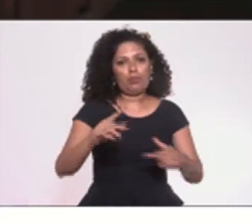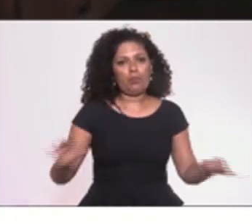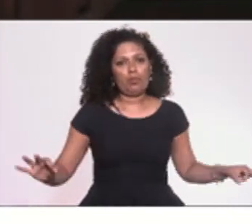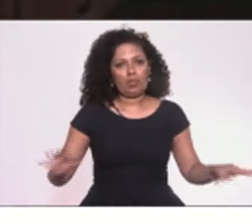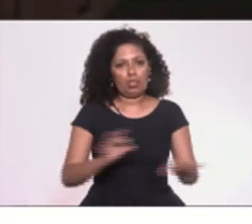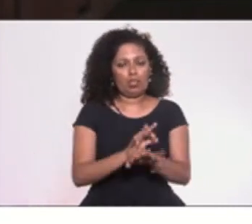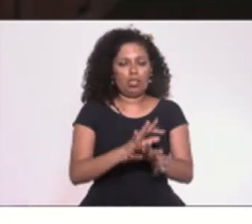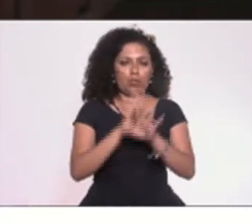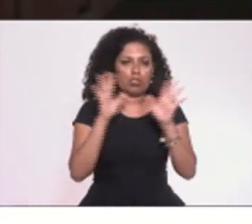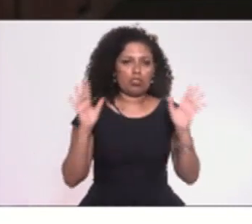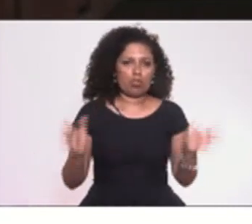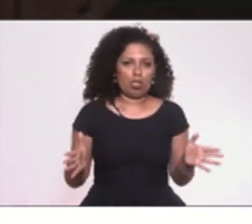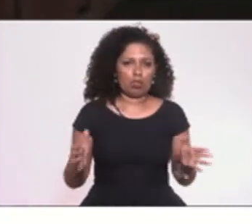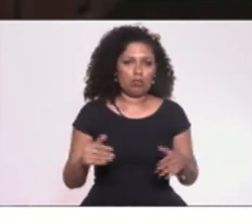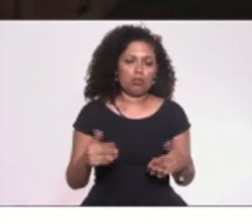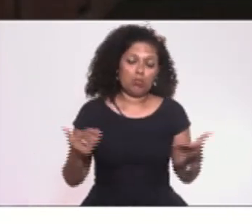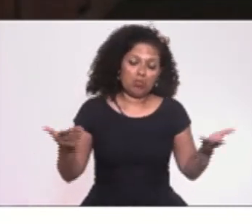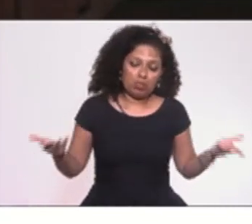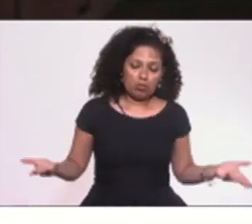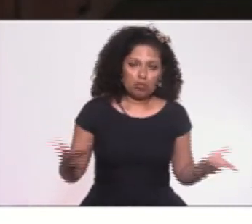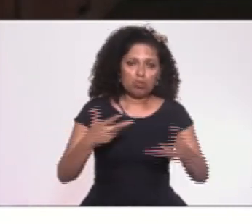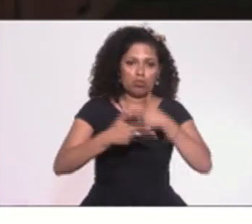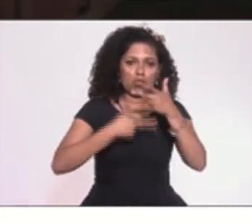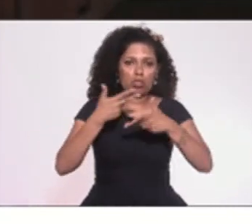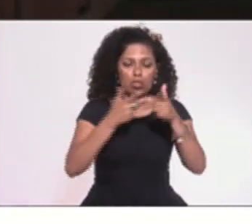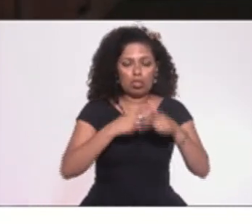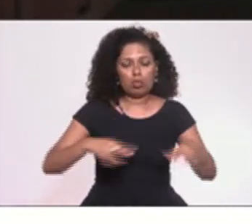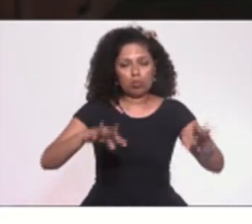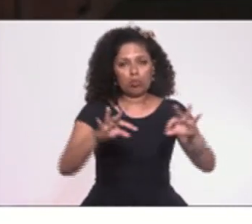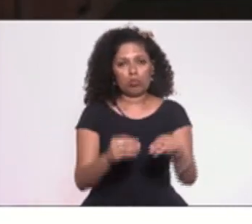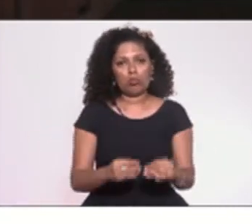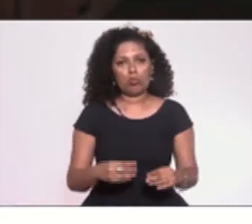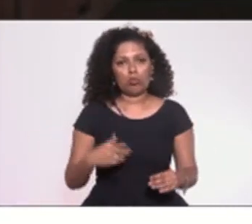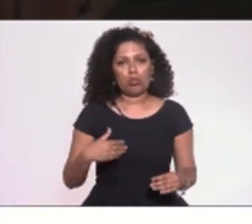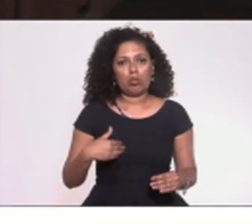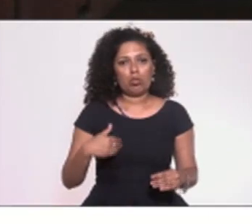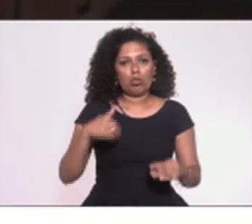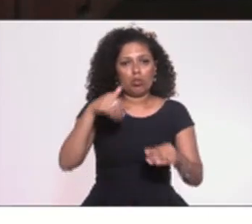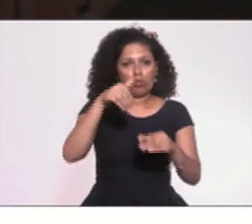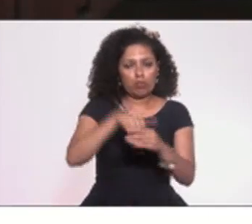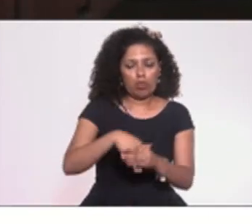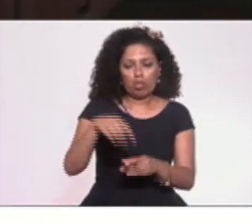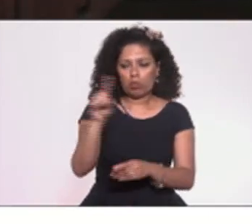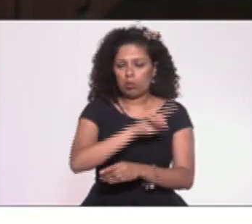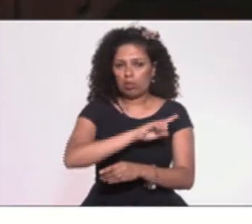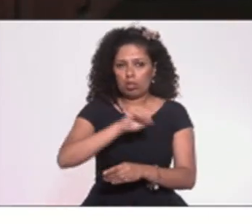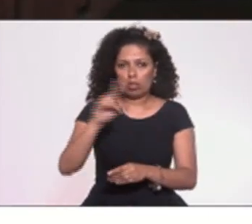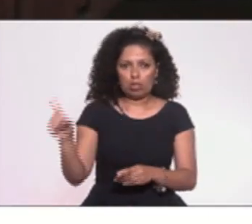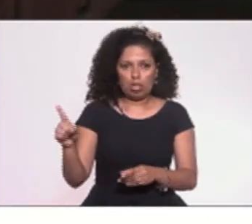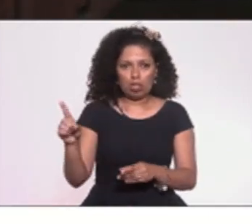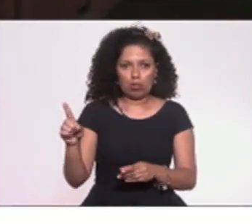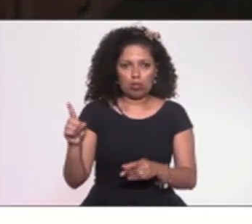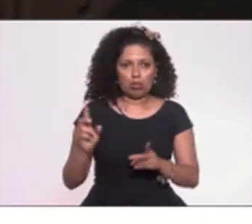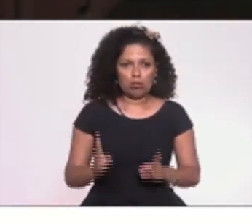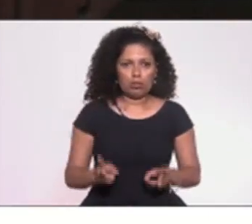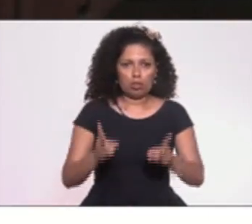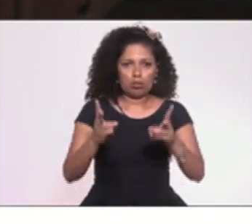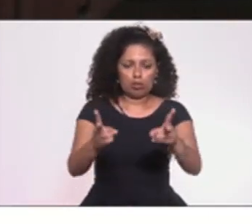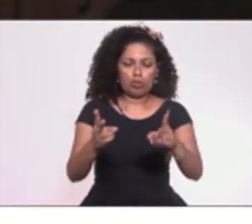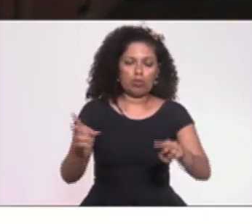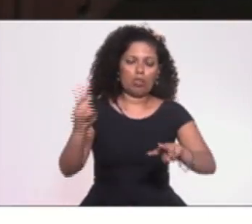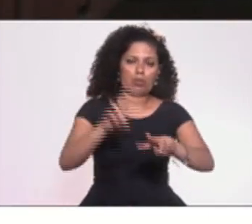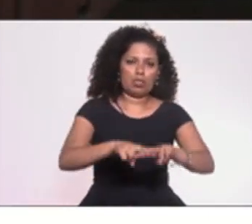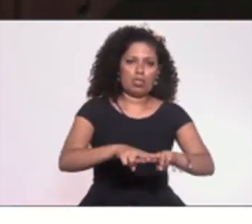estão concluídos. Assim posto, senhor presidente, estou votando não pela manutenção das prisões.